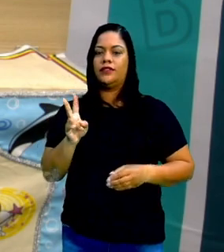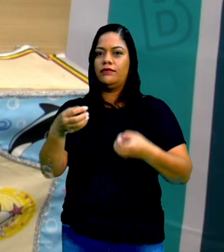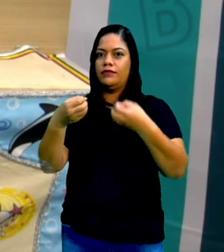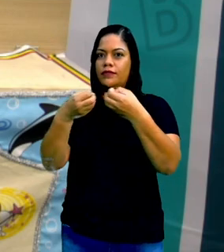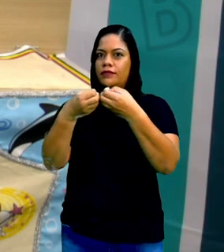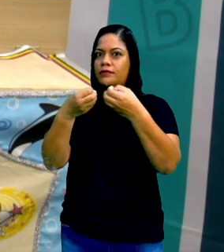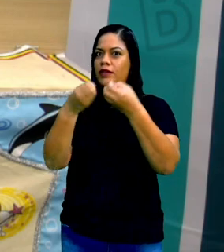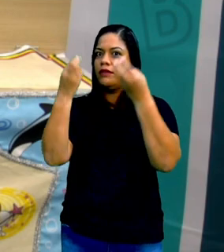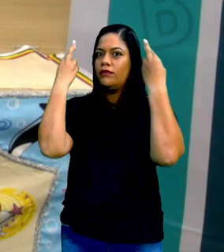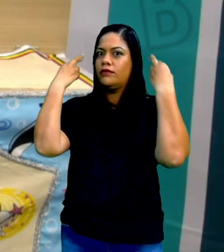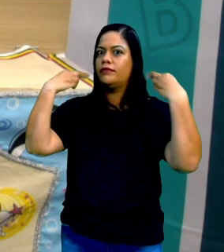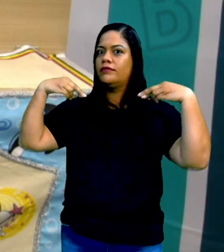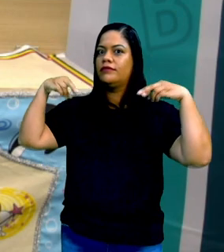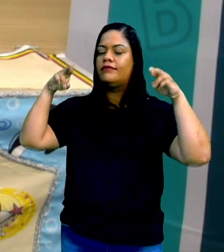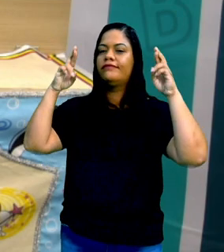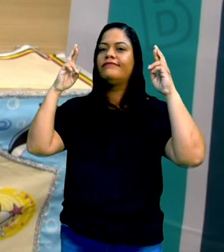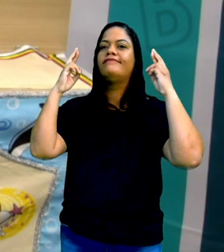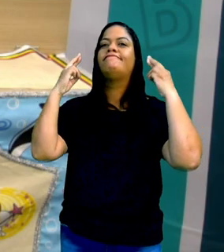as ovelhas.